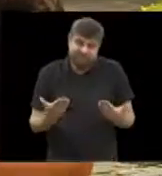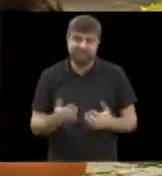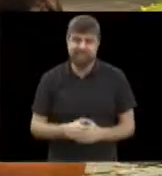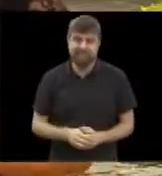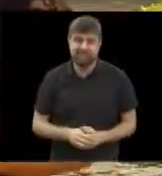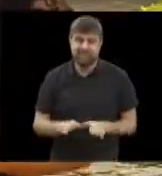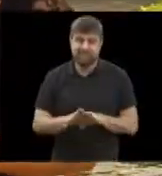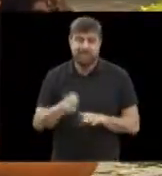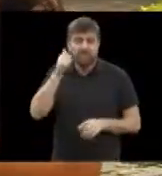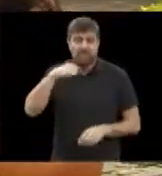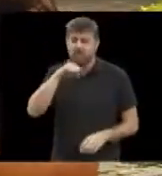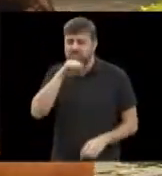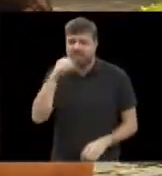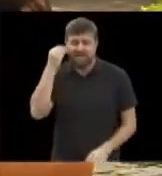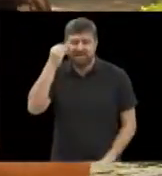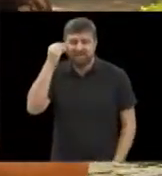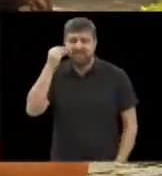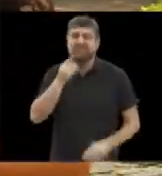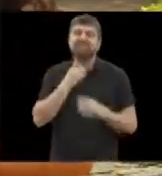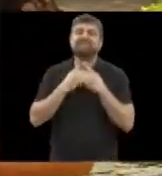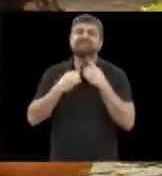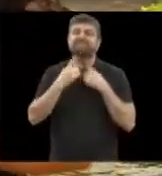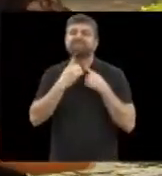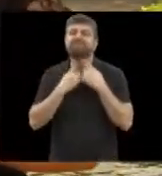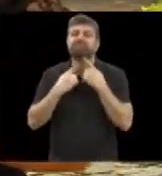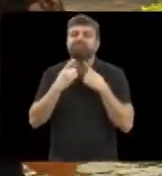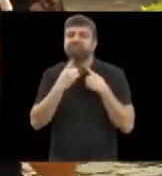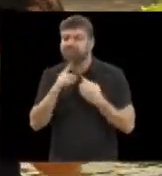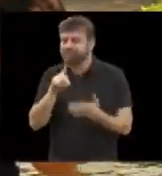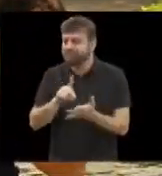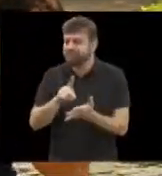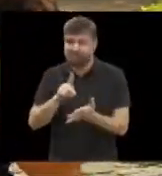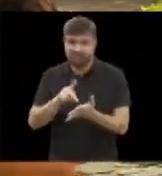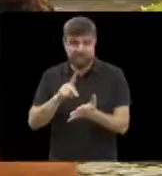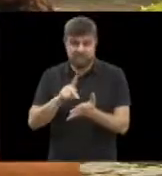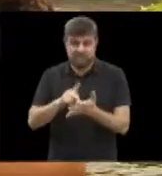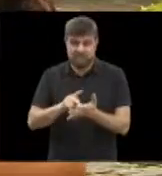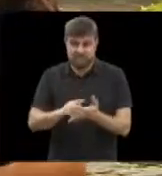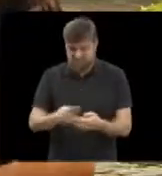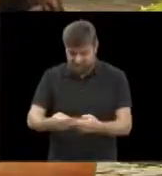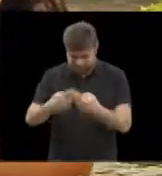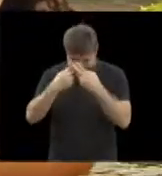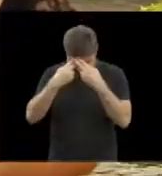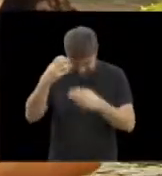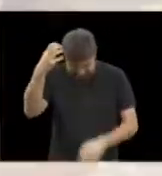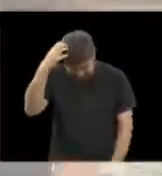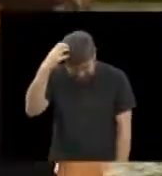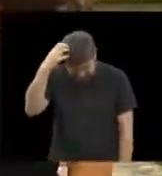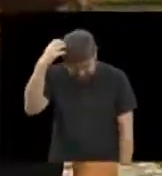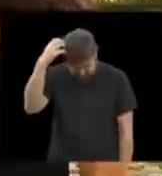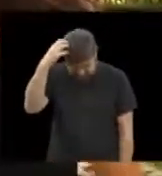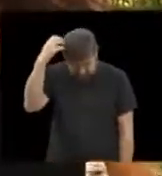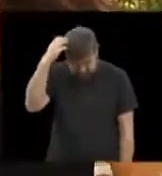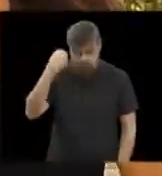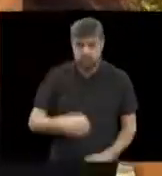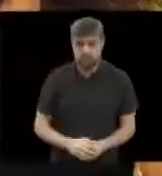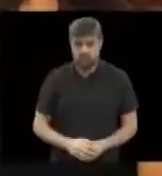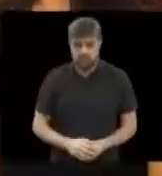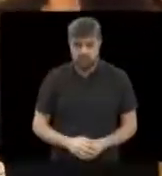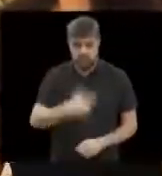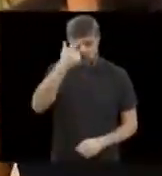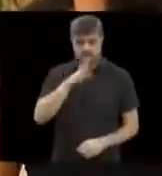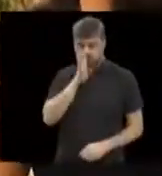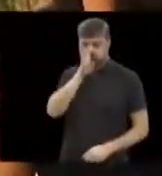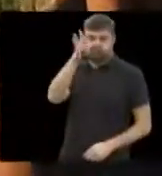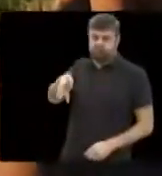queria muito ser mãe, né? Mas realmente a gente se culpa muito mesmo, né? Eu não pensava que a culpa